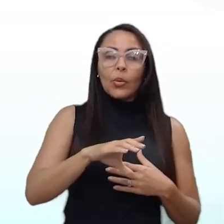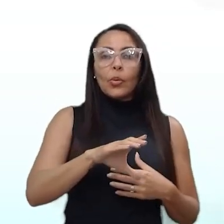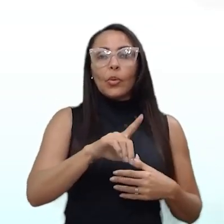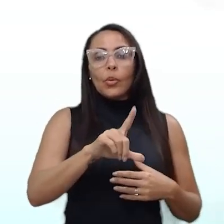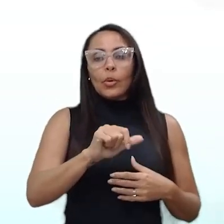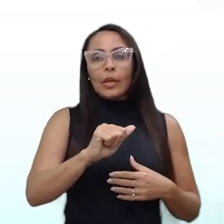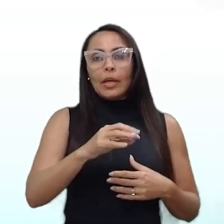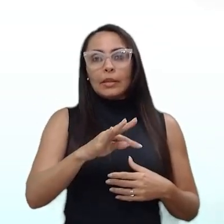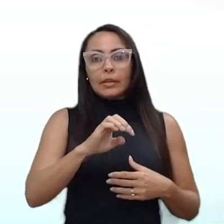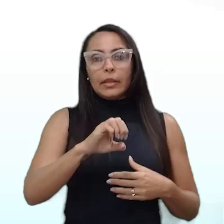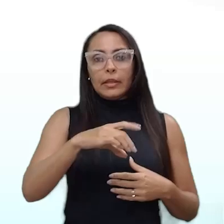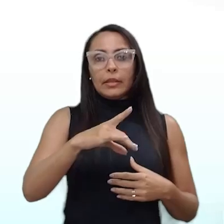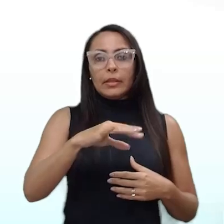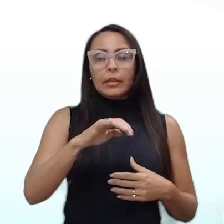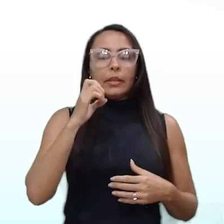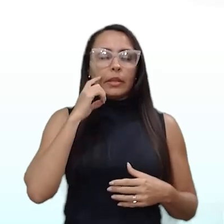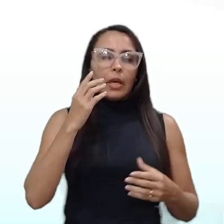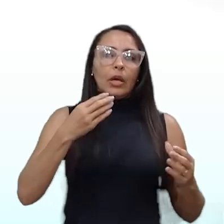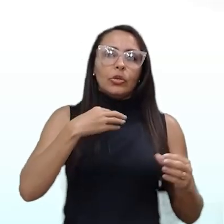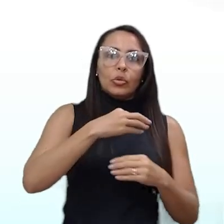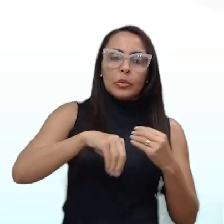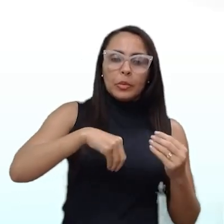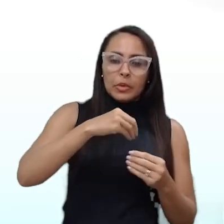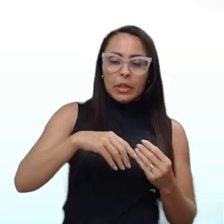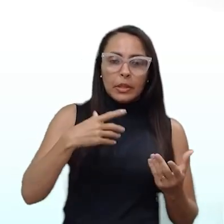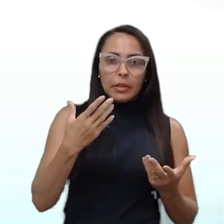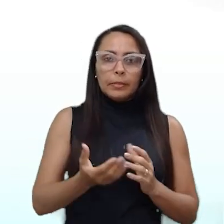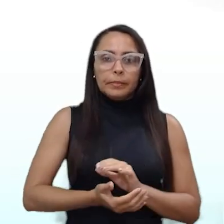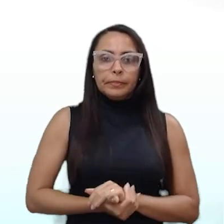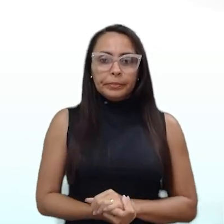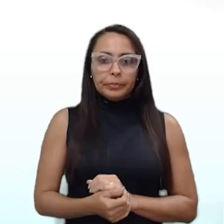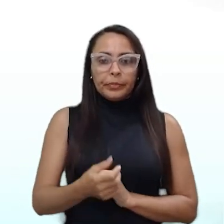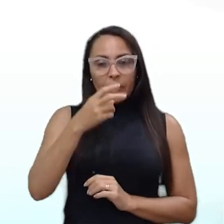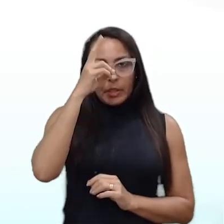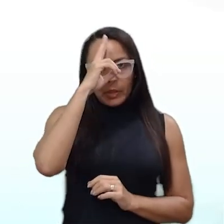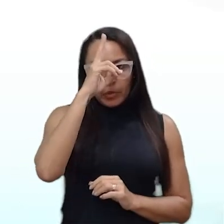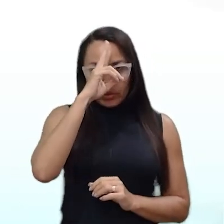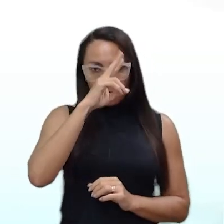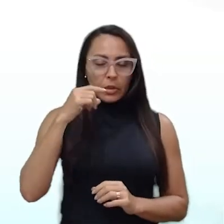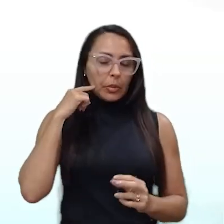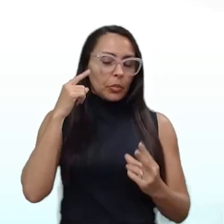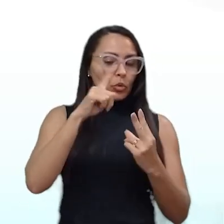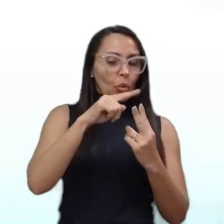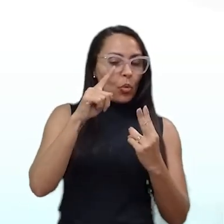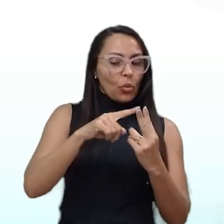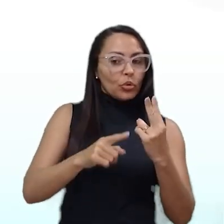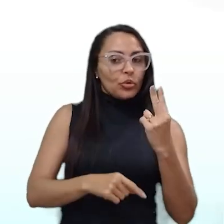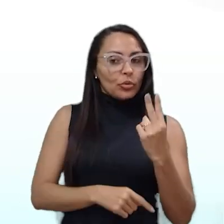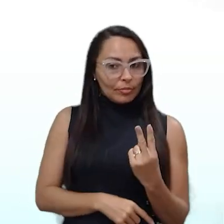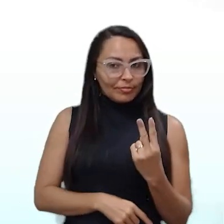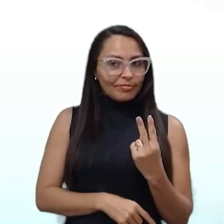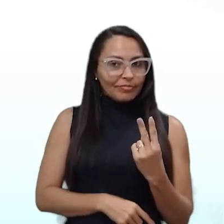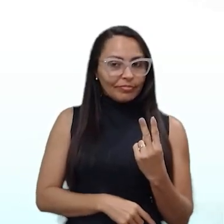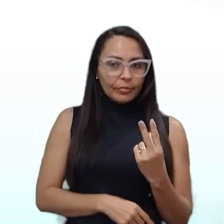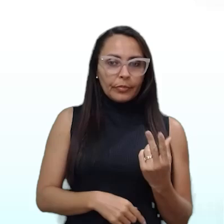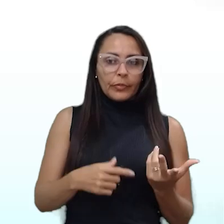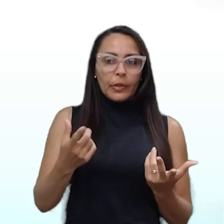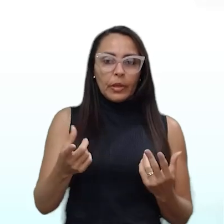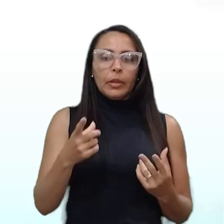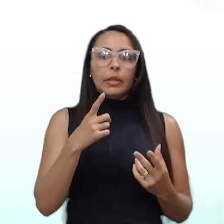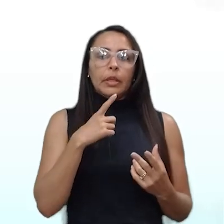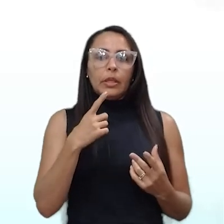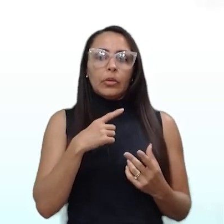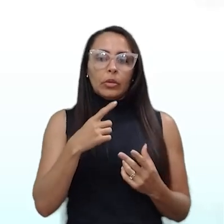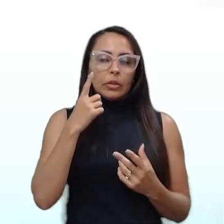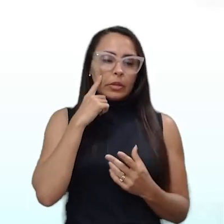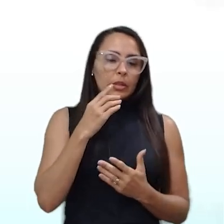que vai fazer com que a substância mude o estado físico. Lembrando que nós vamos ter dois calores latentes. O calor latente quando eu